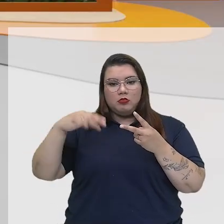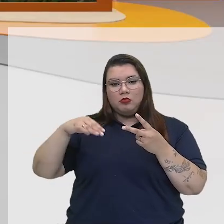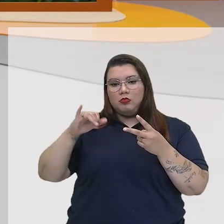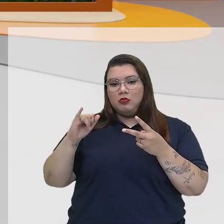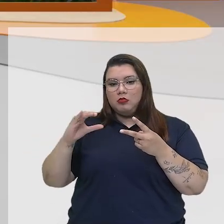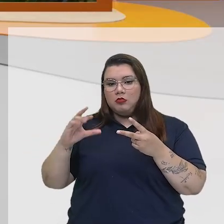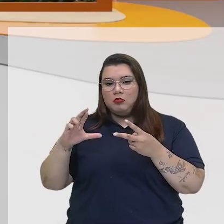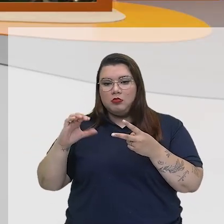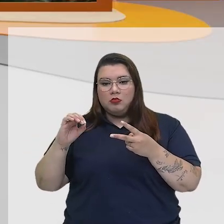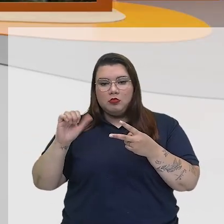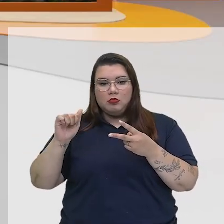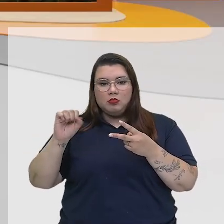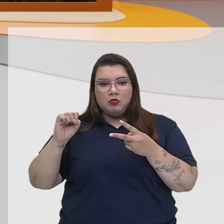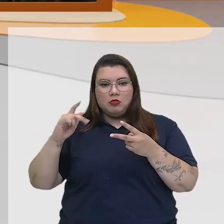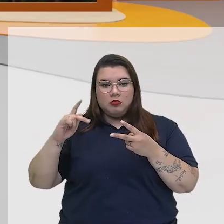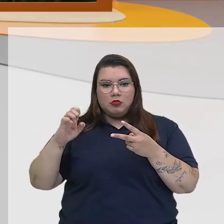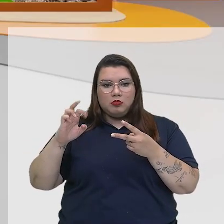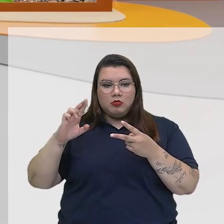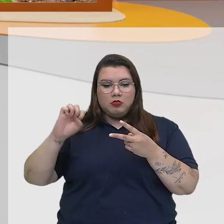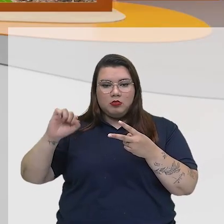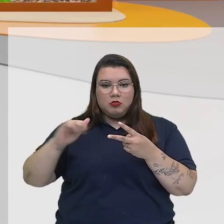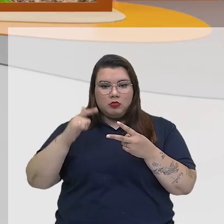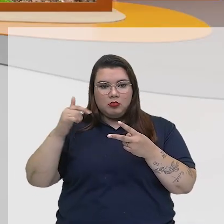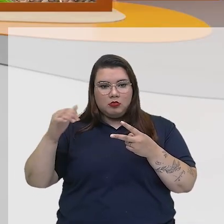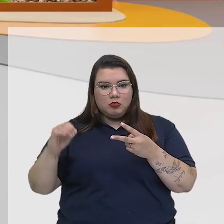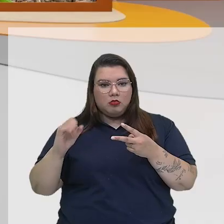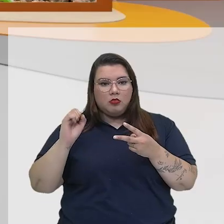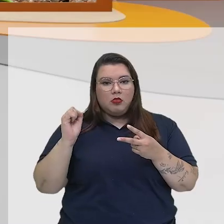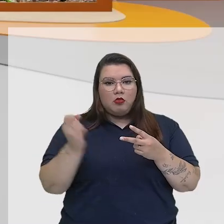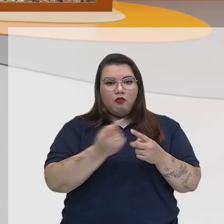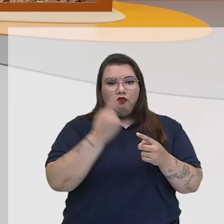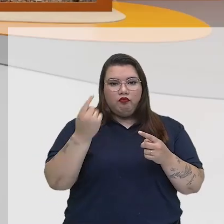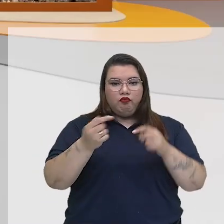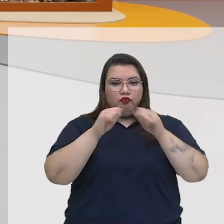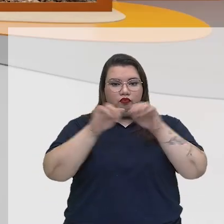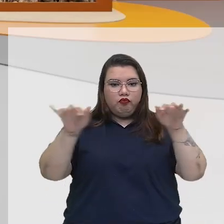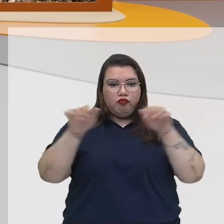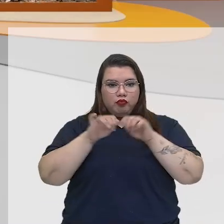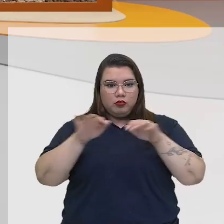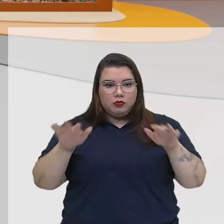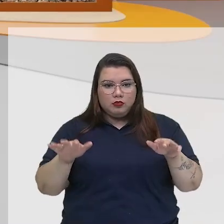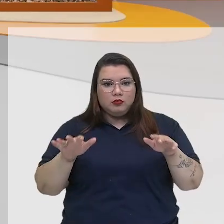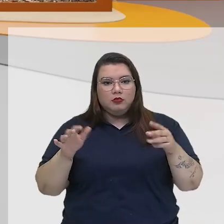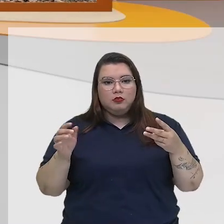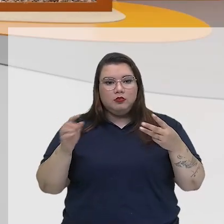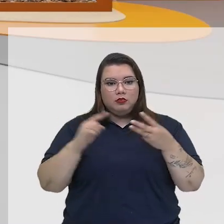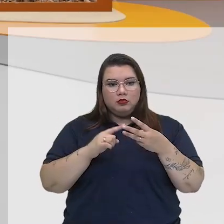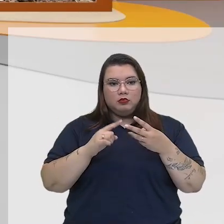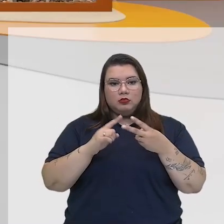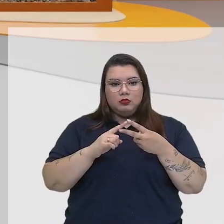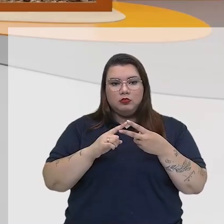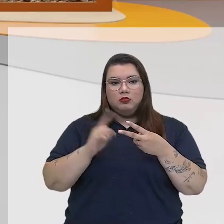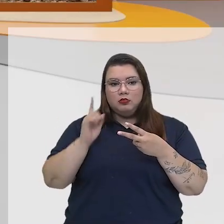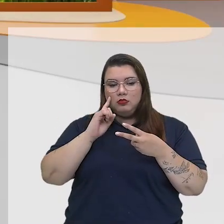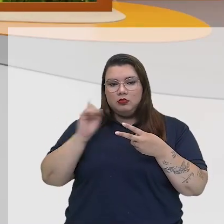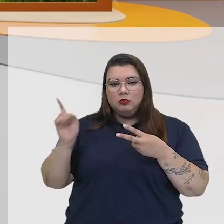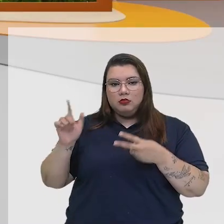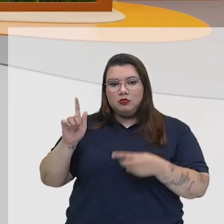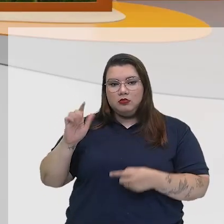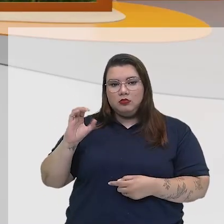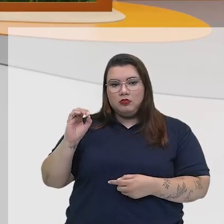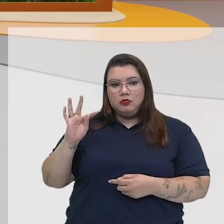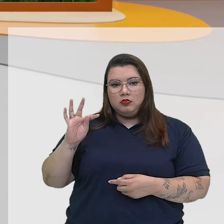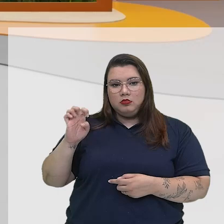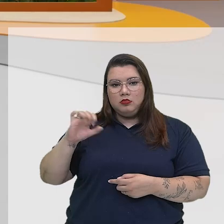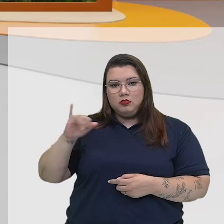uma irrigação por microaspersão, que já é aquelas bombinhas que ficam rodando, e uma irrigação por gotejamento, né? Como a